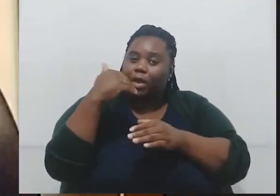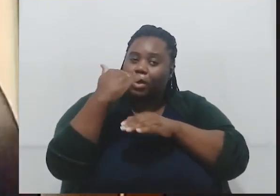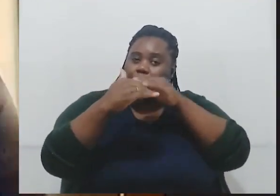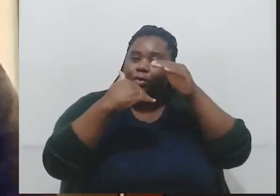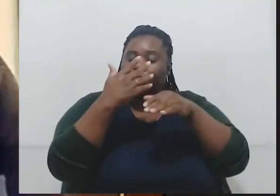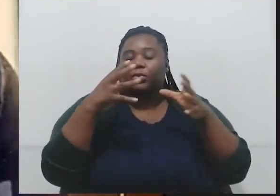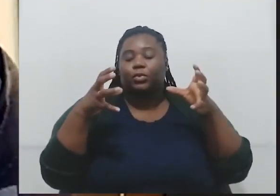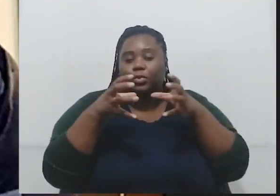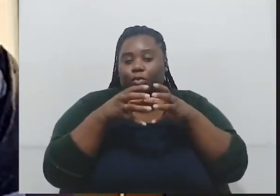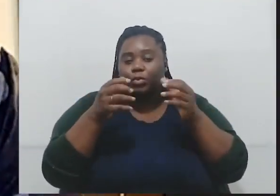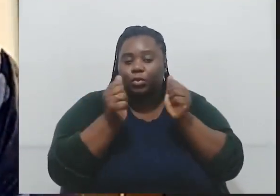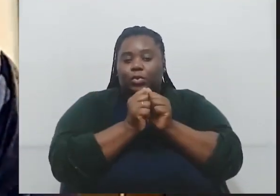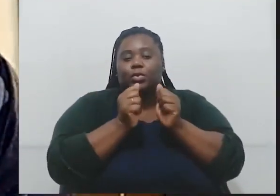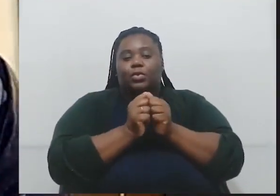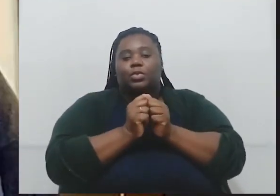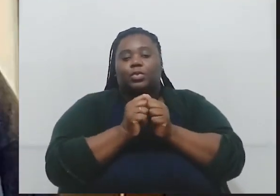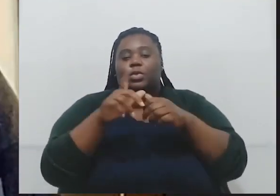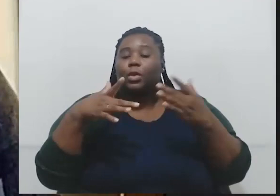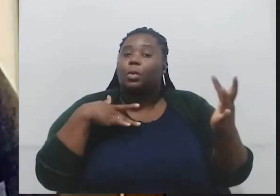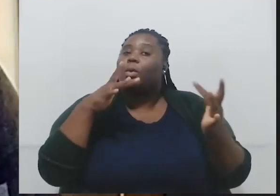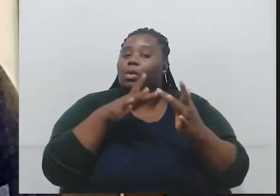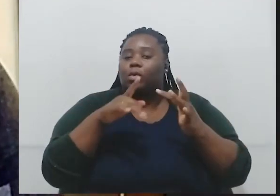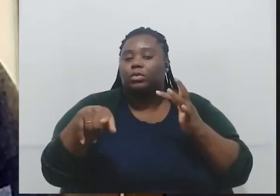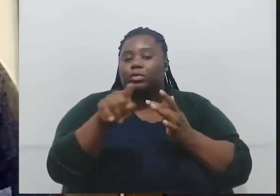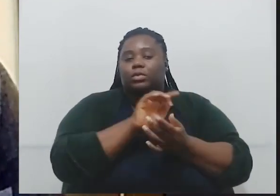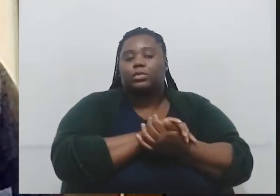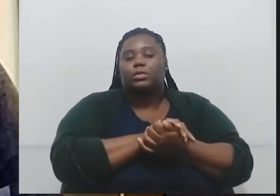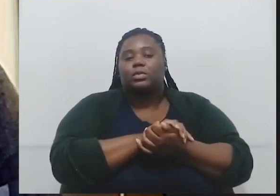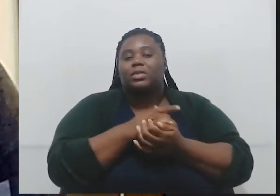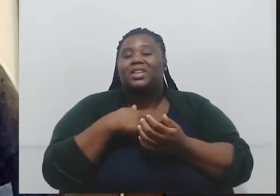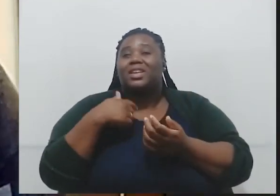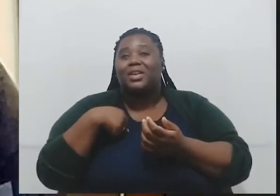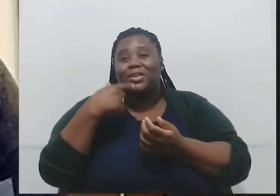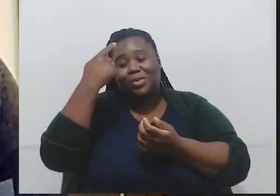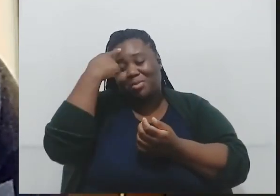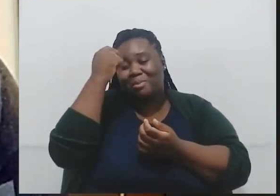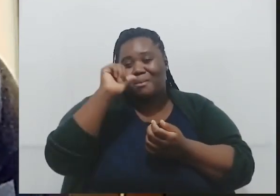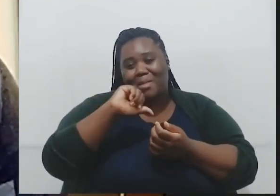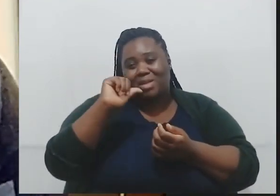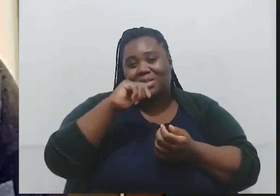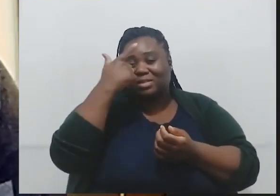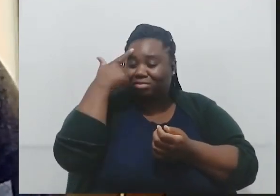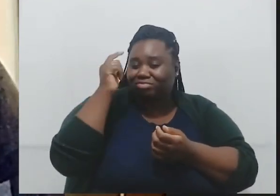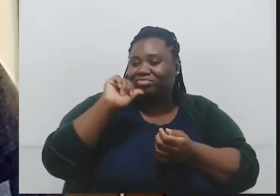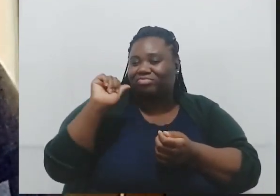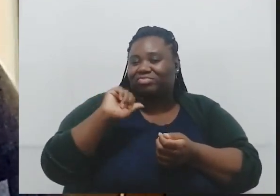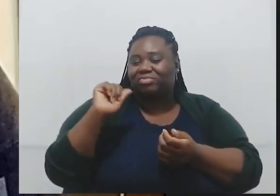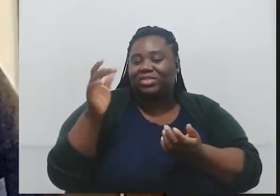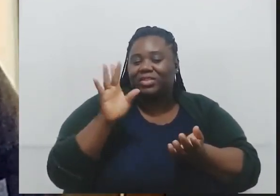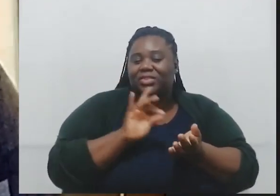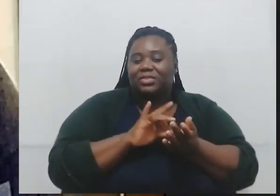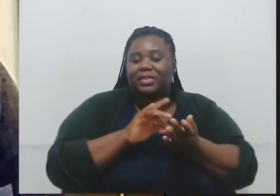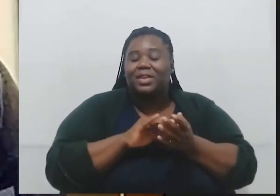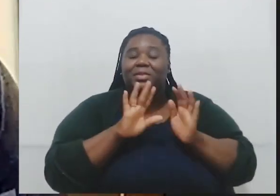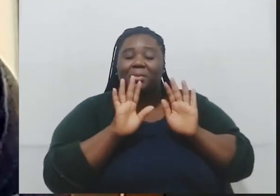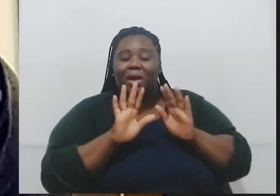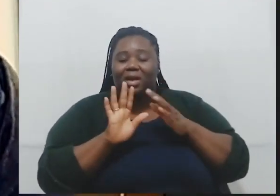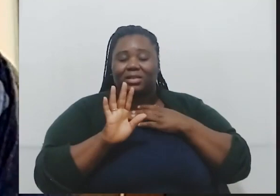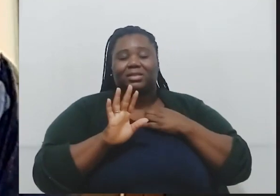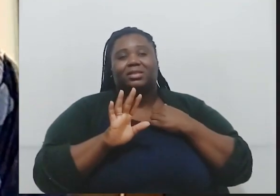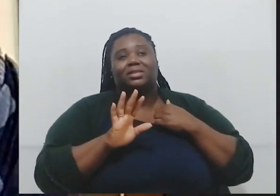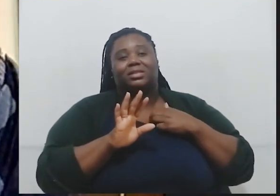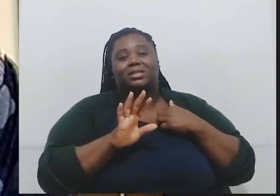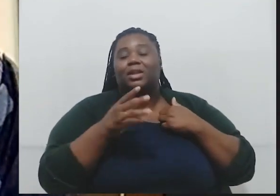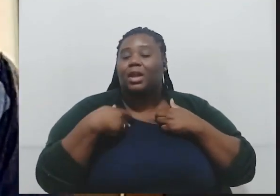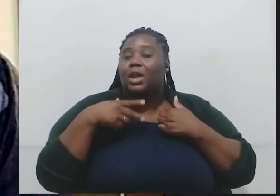tenho andado muito pessimista com um monte de coisa, pessimista realista, assim, mas eu continuo acreditando muito nessa potência